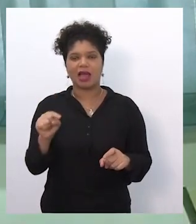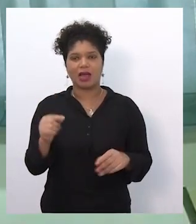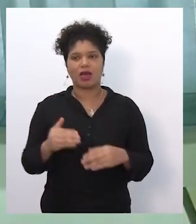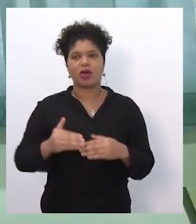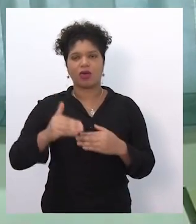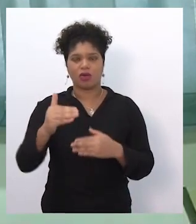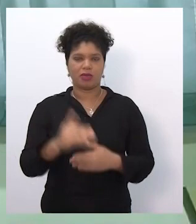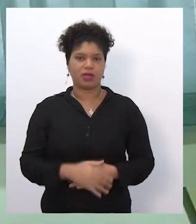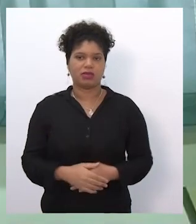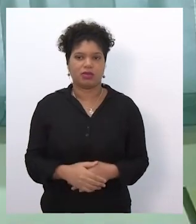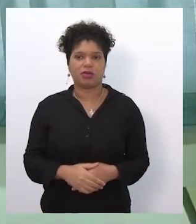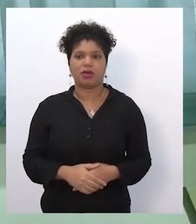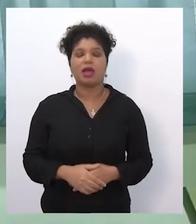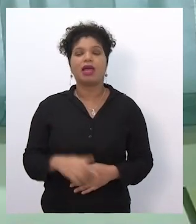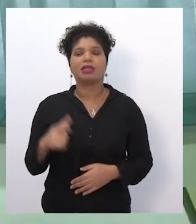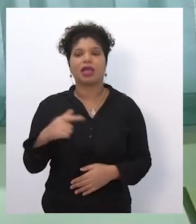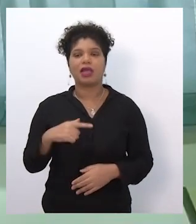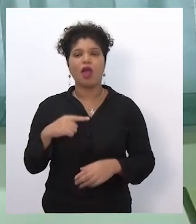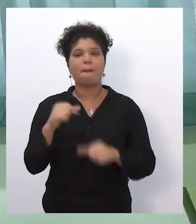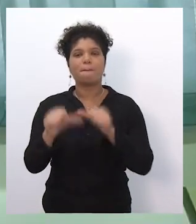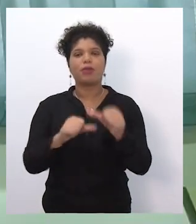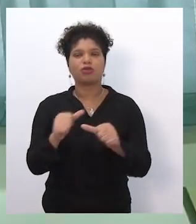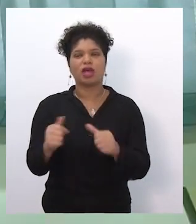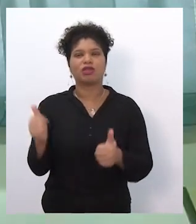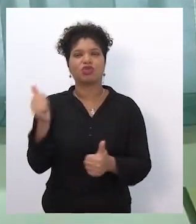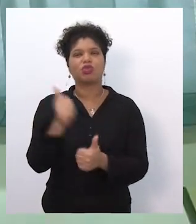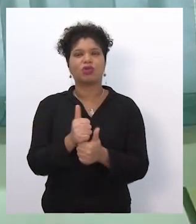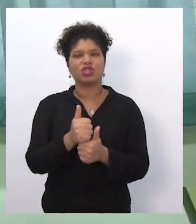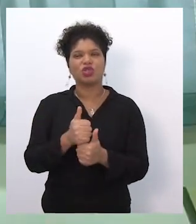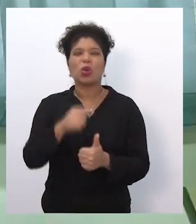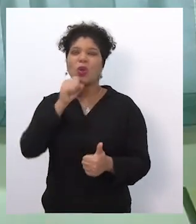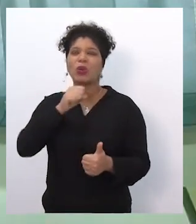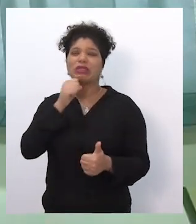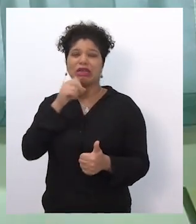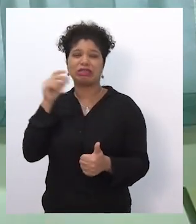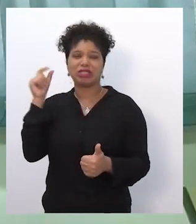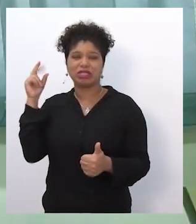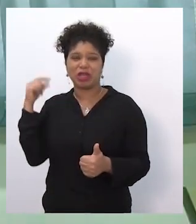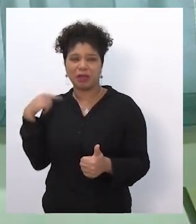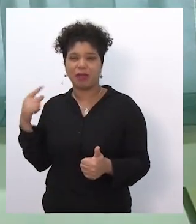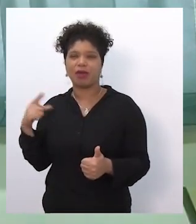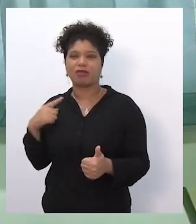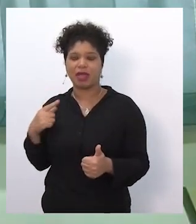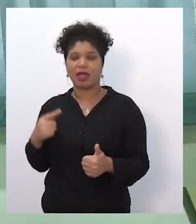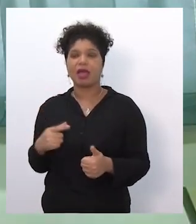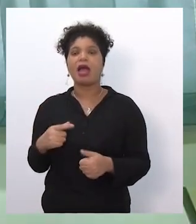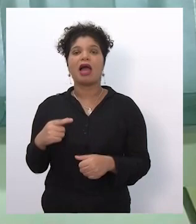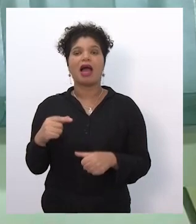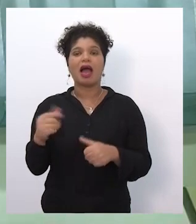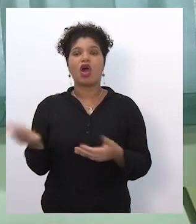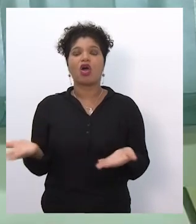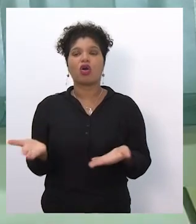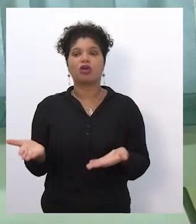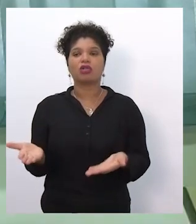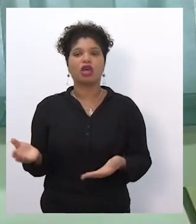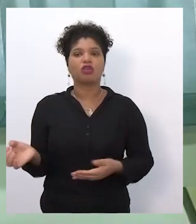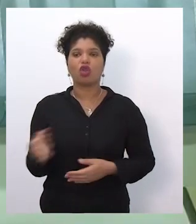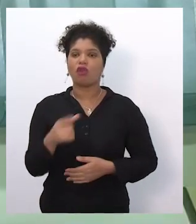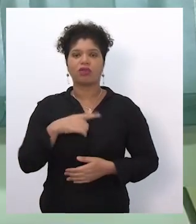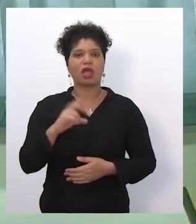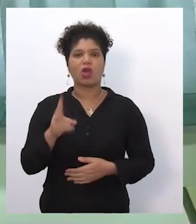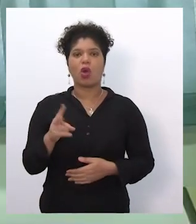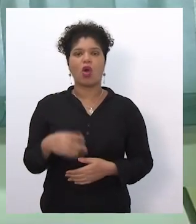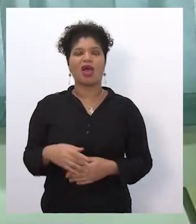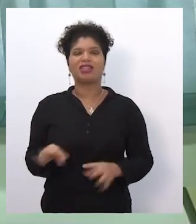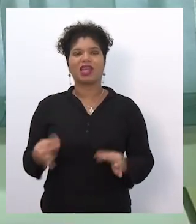ele substituiu o equipamento de válvulas. Então, desde aquela da substituição de válvulas para transistor, até hoje usamos essa